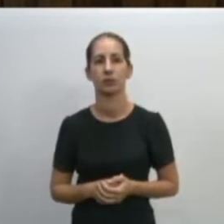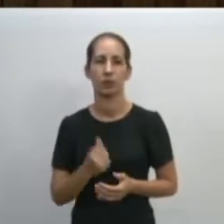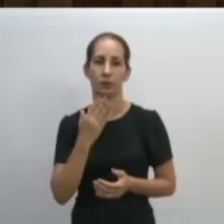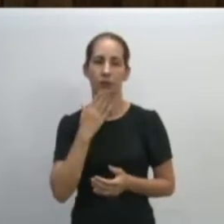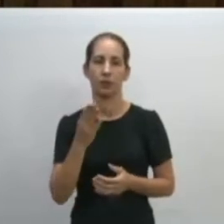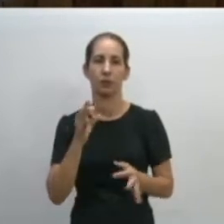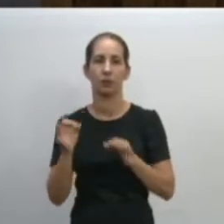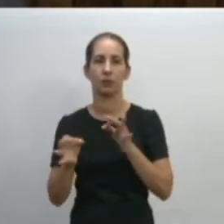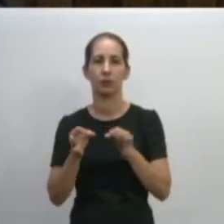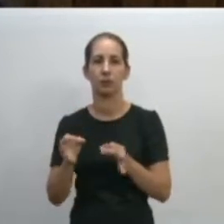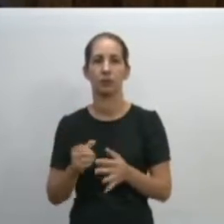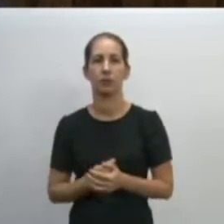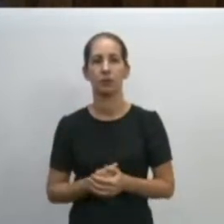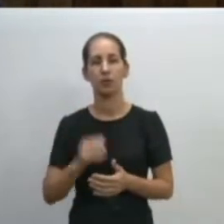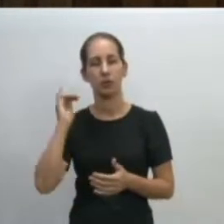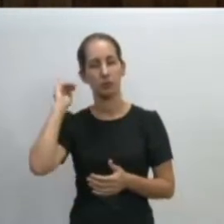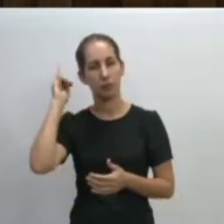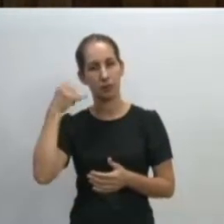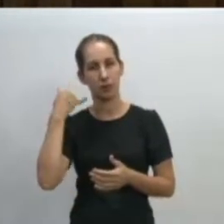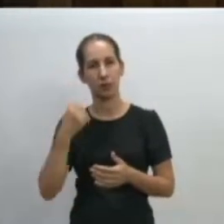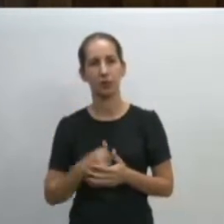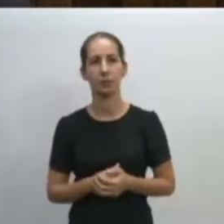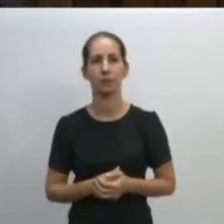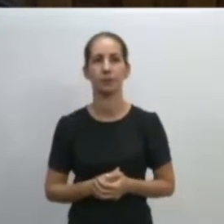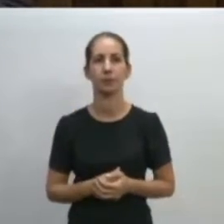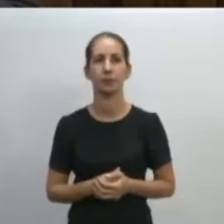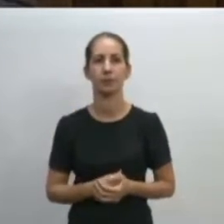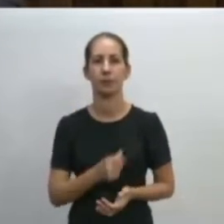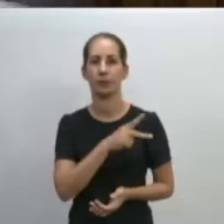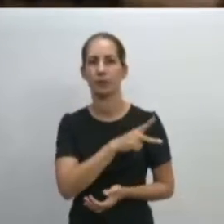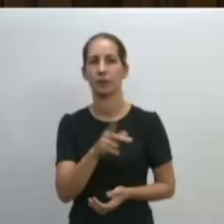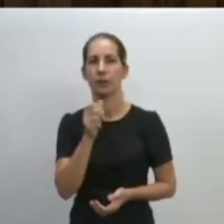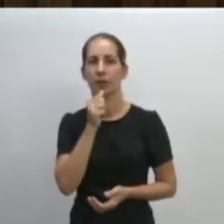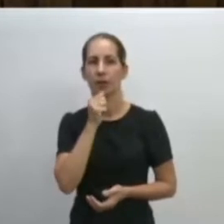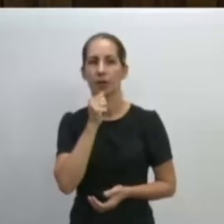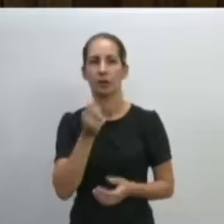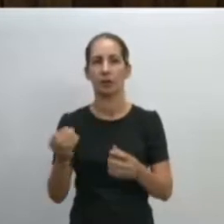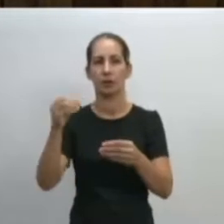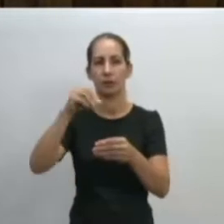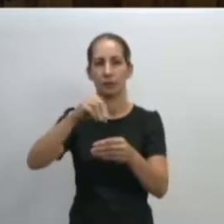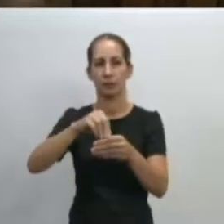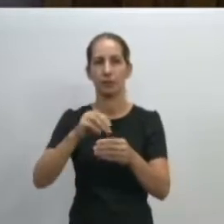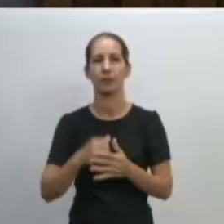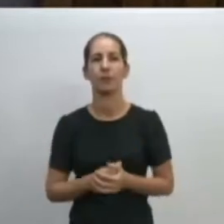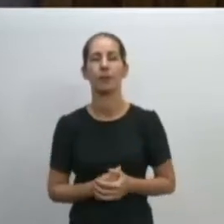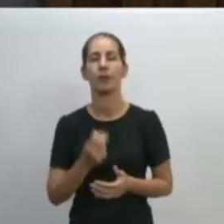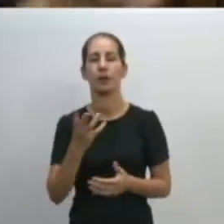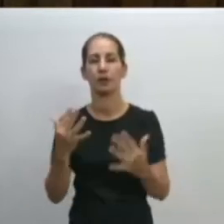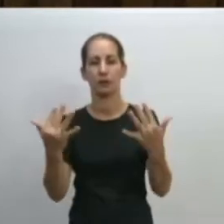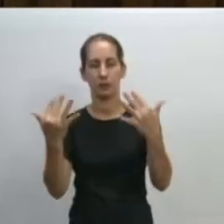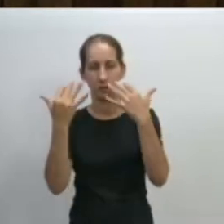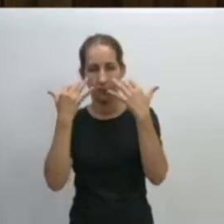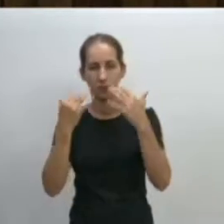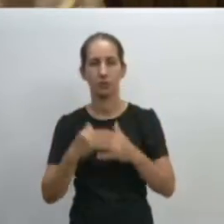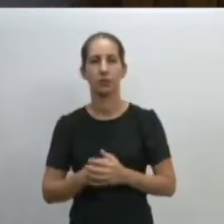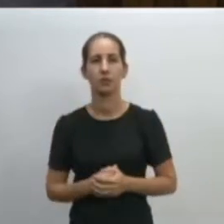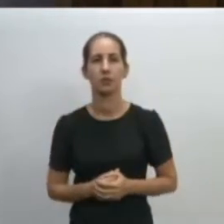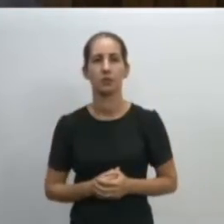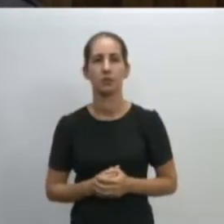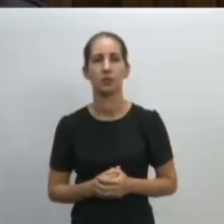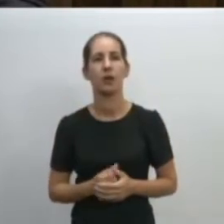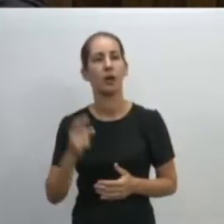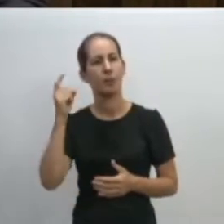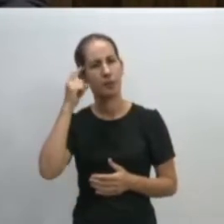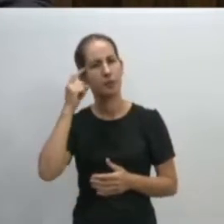solicitação pela ordem, vereadora Júlia. Senhor presidente, ainda com relação às emendas impositivas, eu queria chamar a atenção. Eu acho que